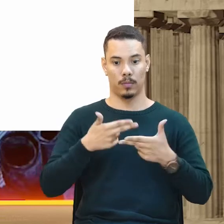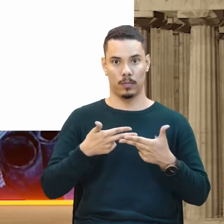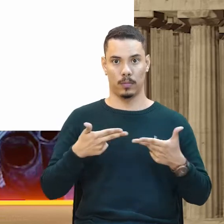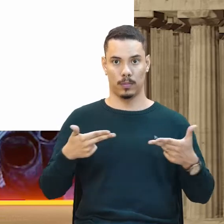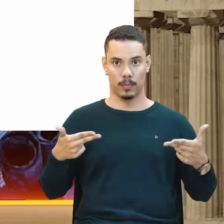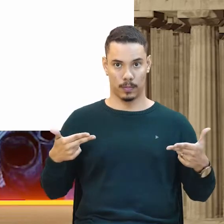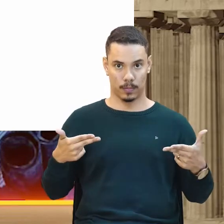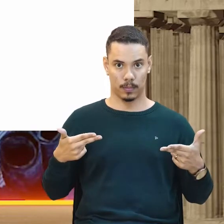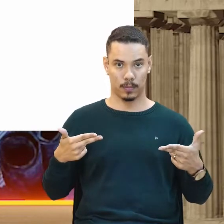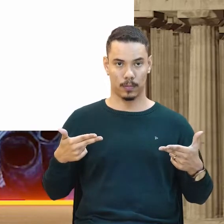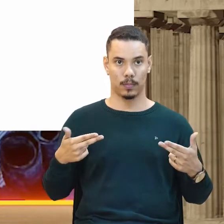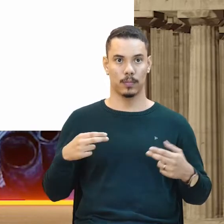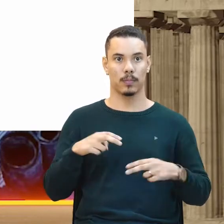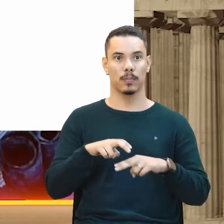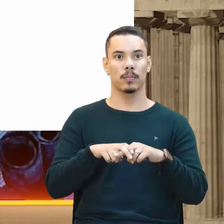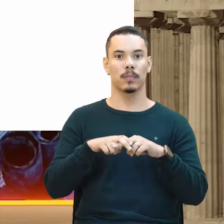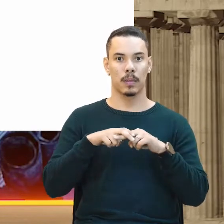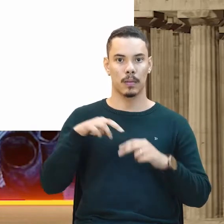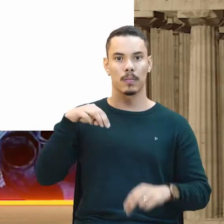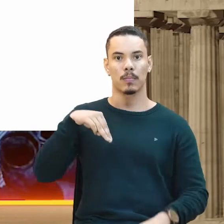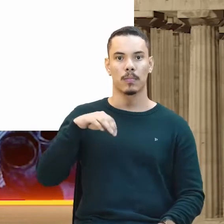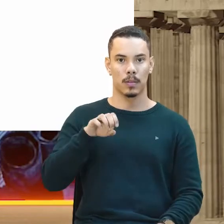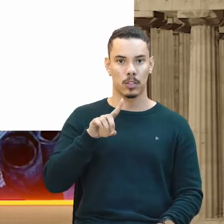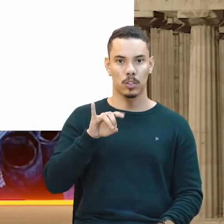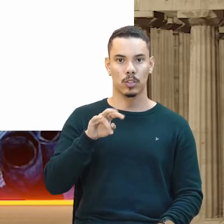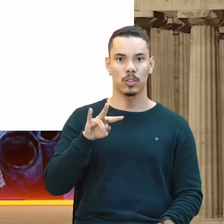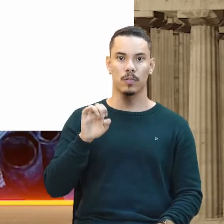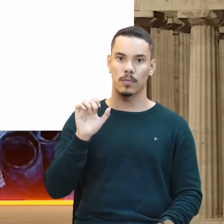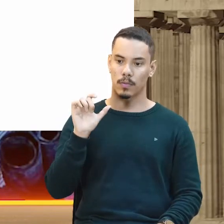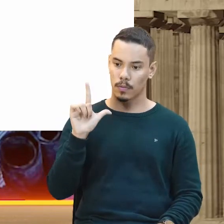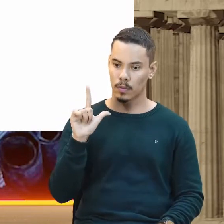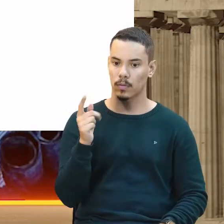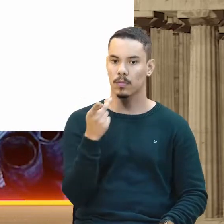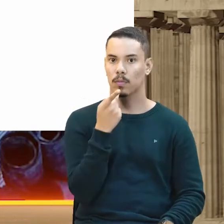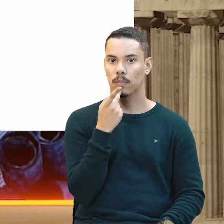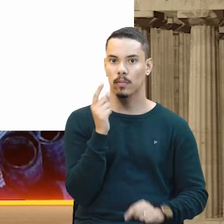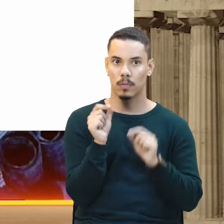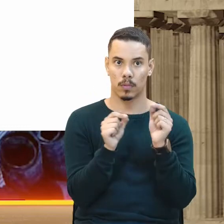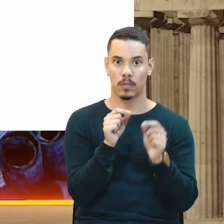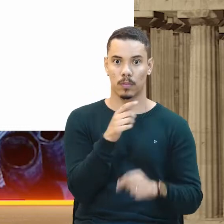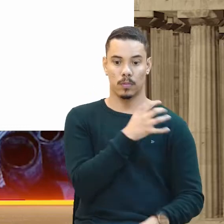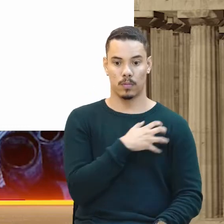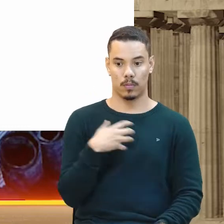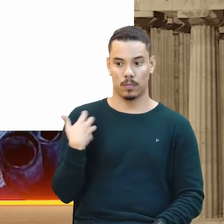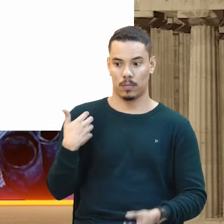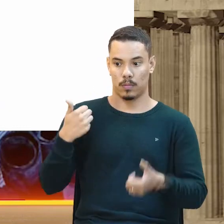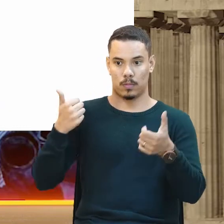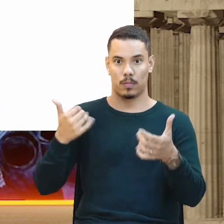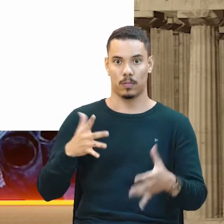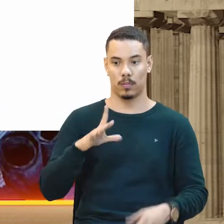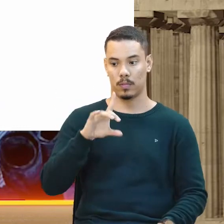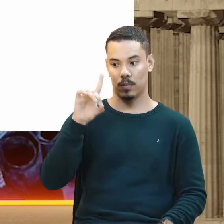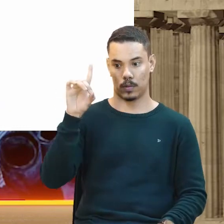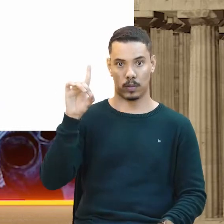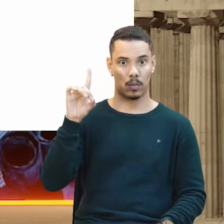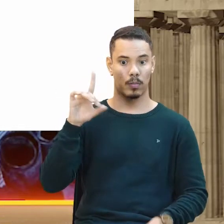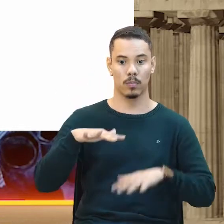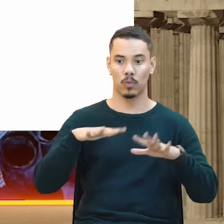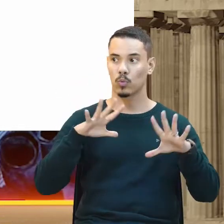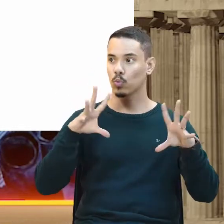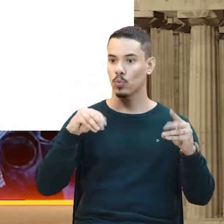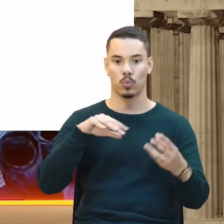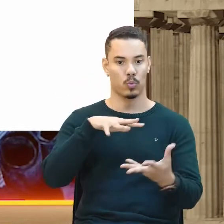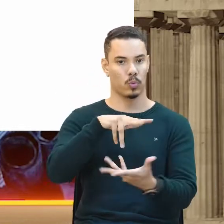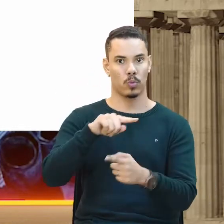os medievais vão dizer que esse motor imóvel da qual Aristóteles falava é Deus. Deus move todo o universo, mas não move